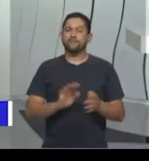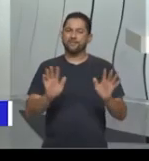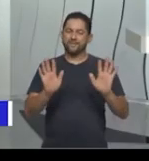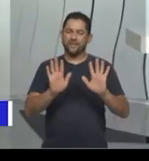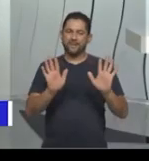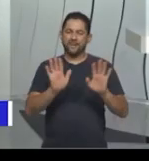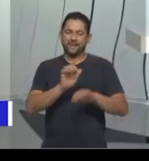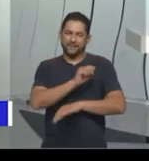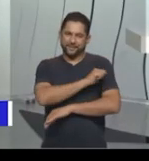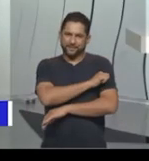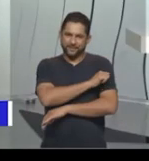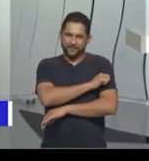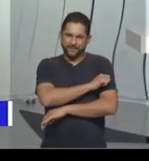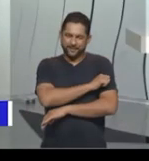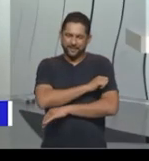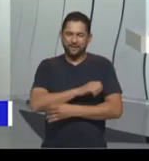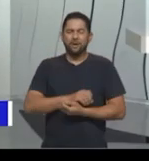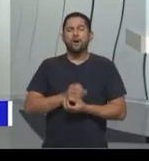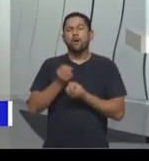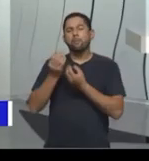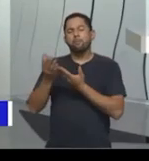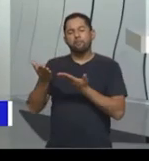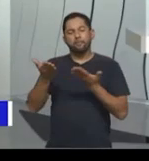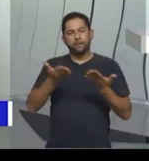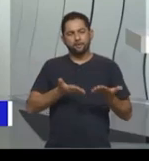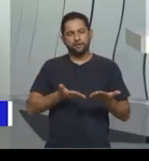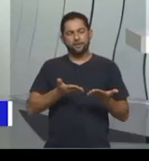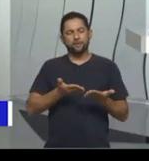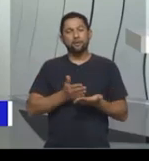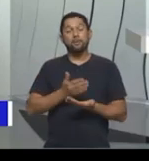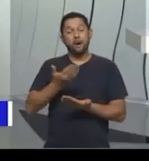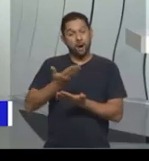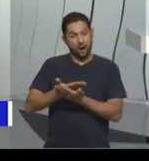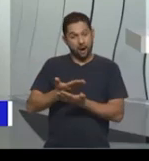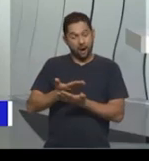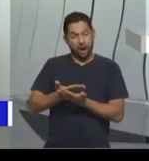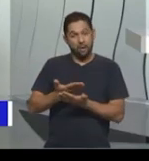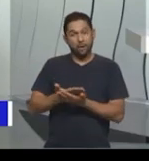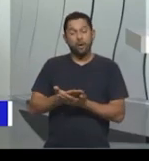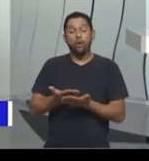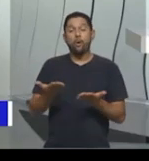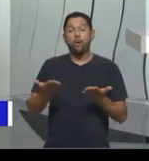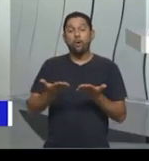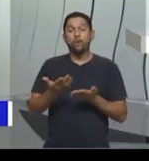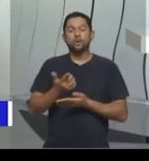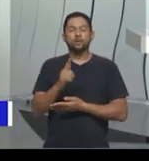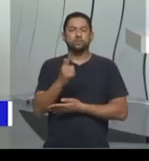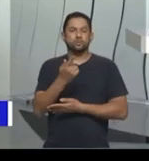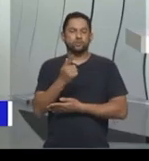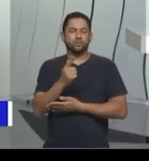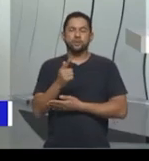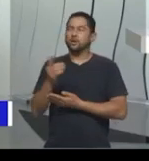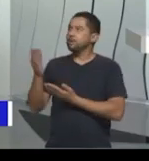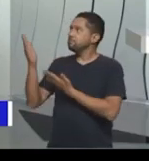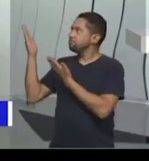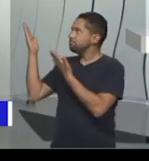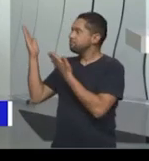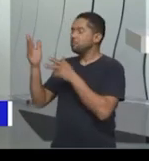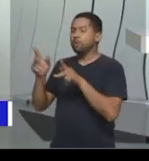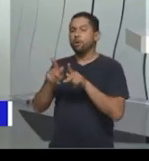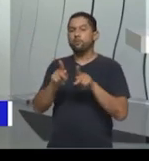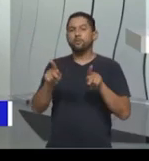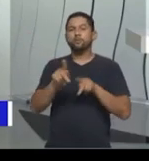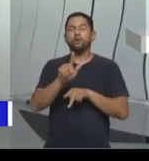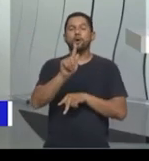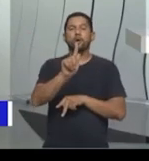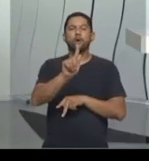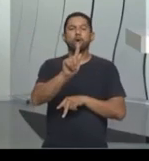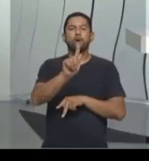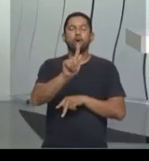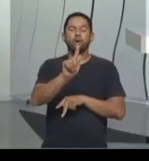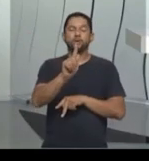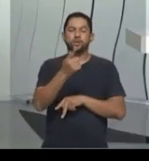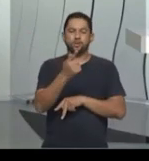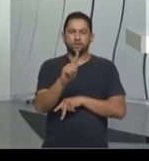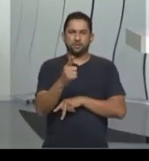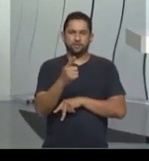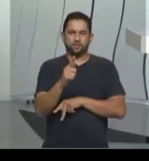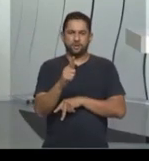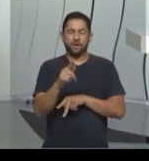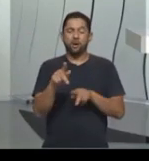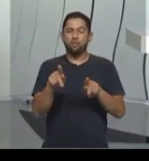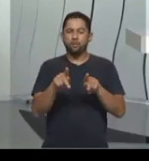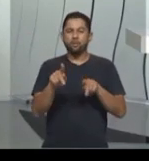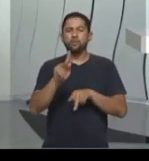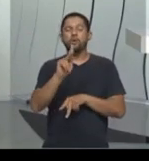Olá, aluno. Seja bem-vindo a mais uma aula. Meu nome é Rodrigo, sou professor da área de Geografia,